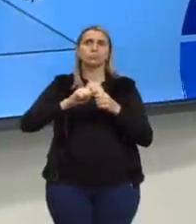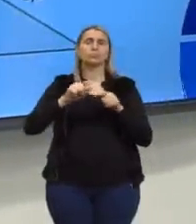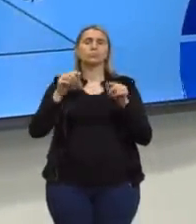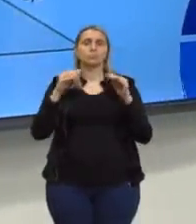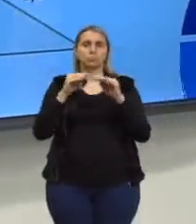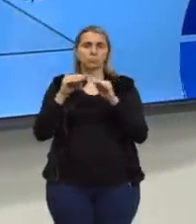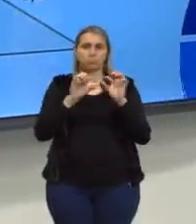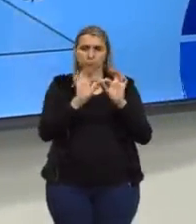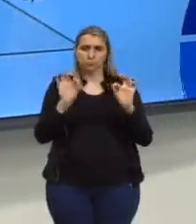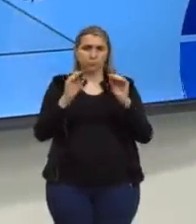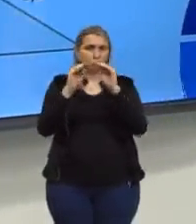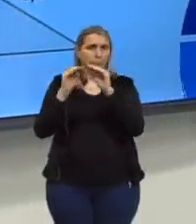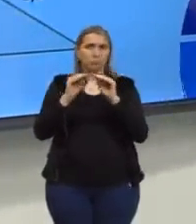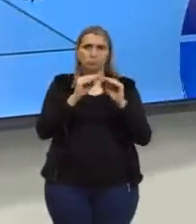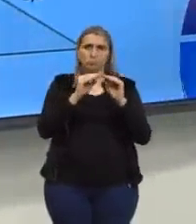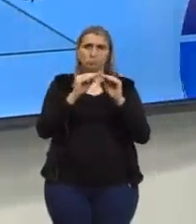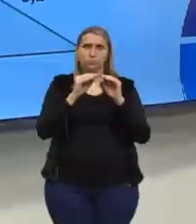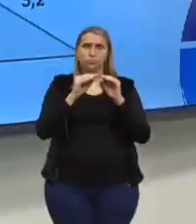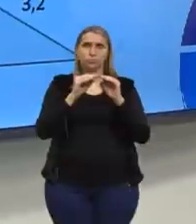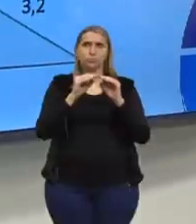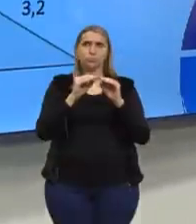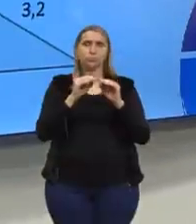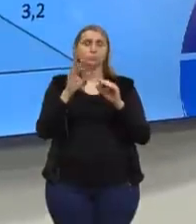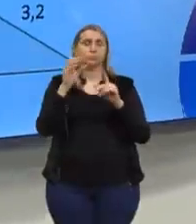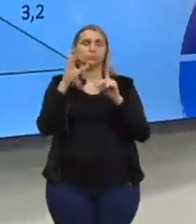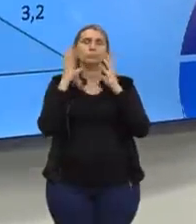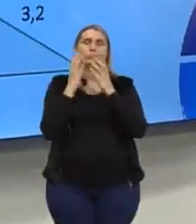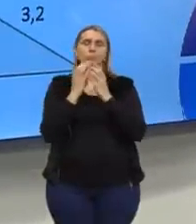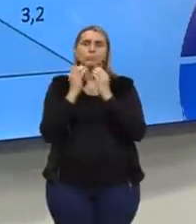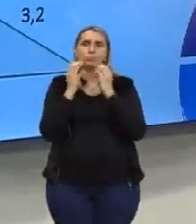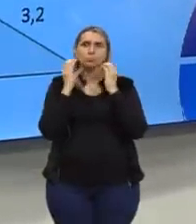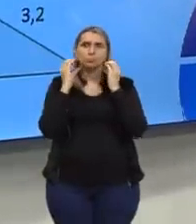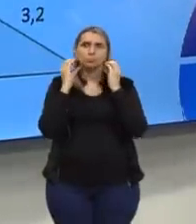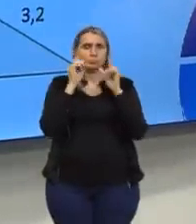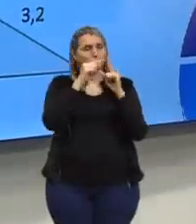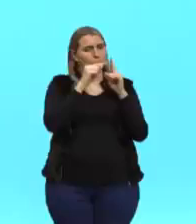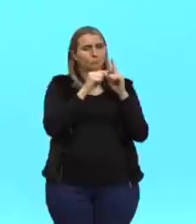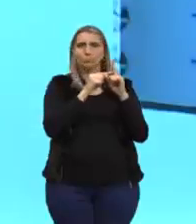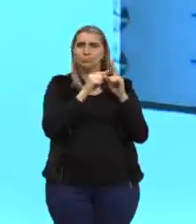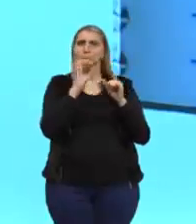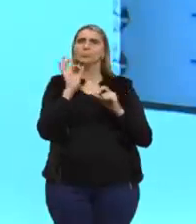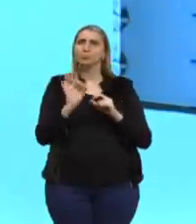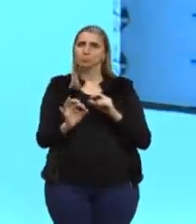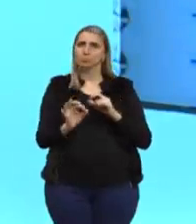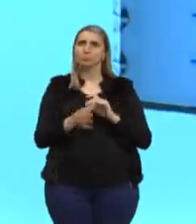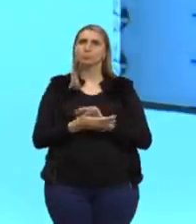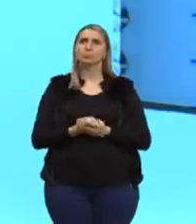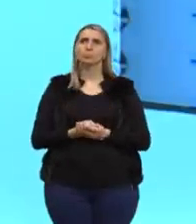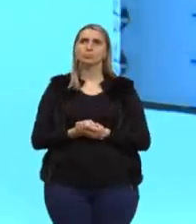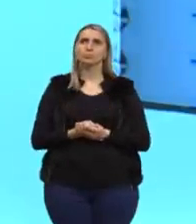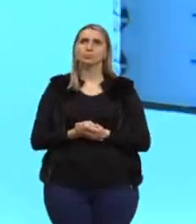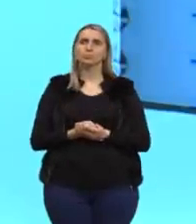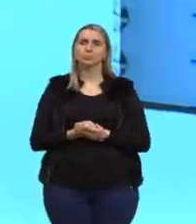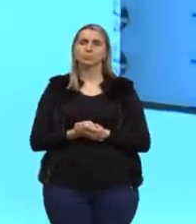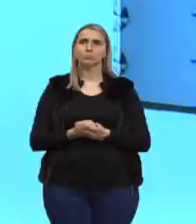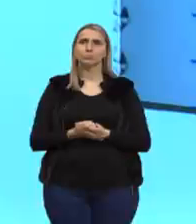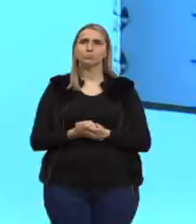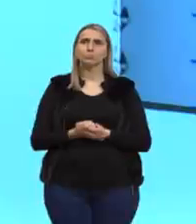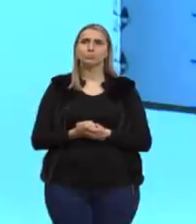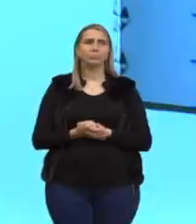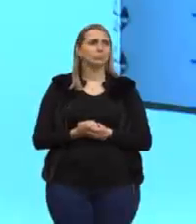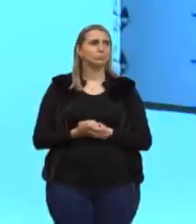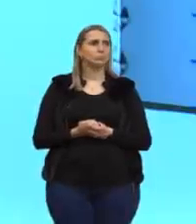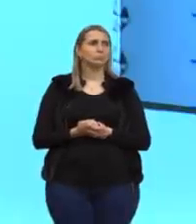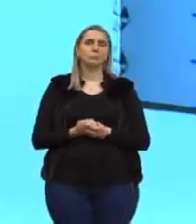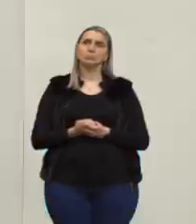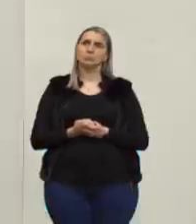são proporcionais. Quem é? Tales, teorema de Tales, certo? Então aqui está,